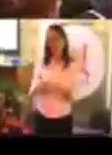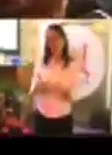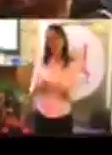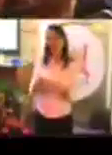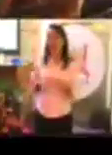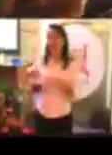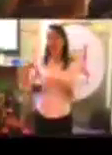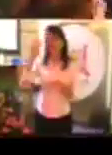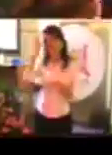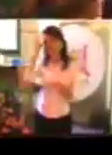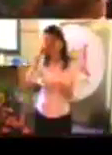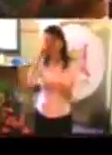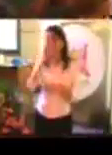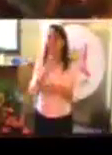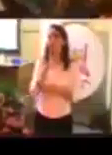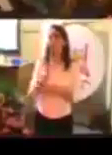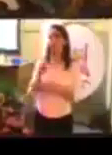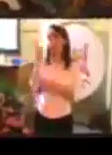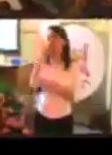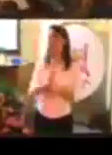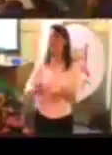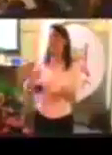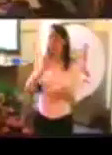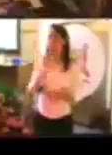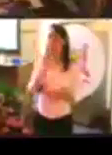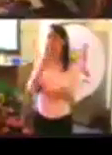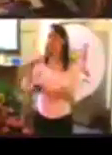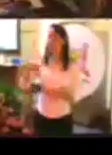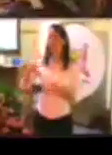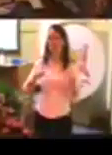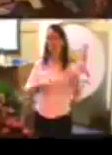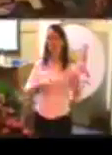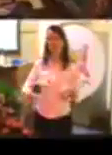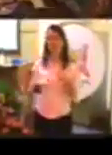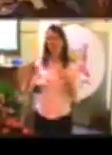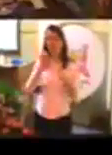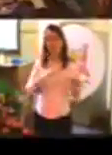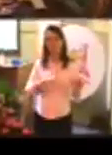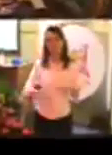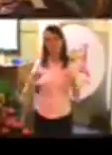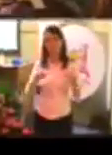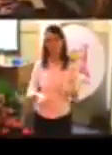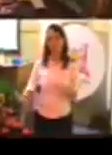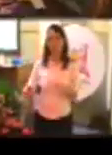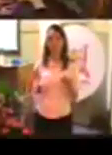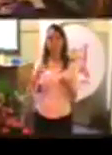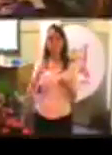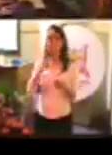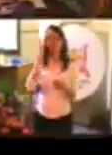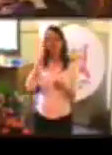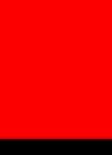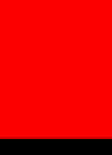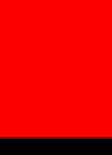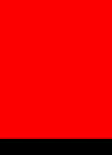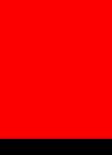Criciúma. Quem não conhece no Brasil uma cerâmica produzida aqui em Criciúma? Todo mundo sabe.